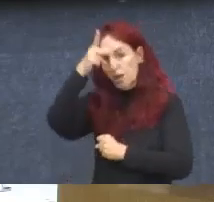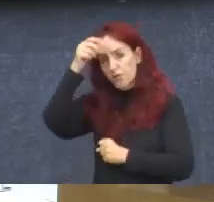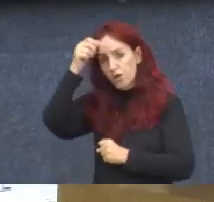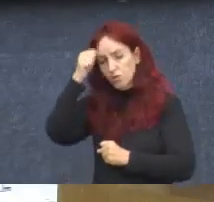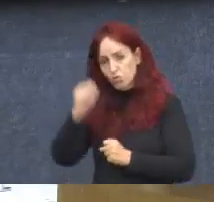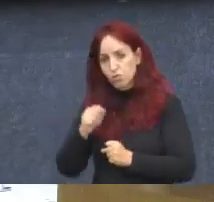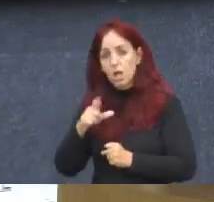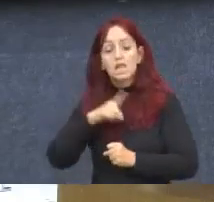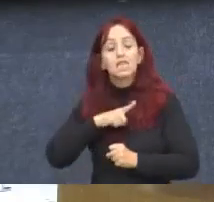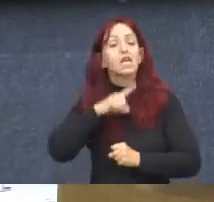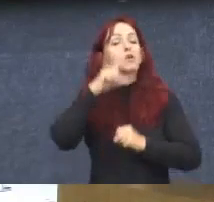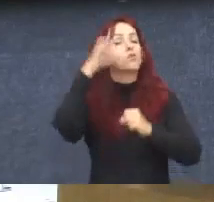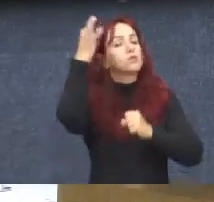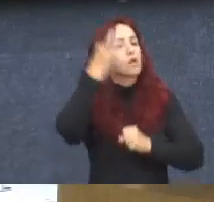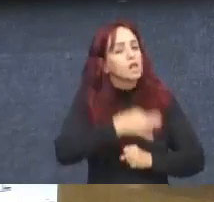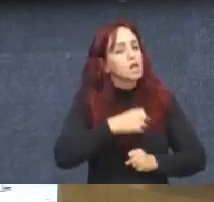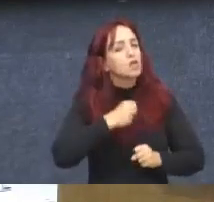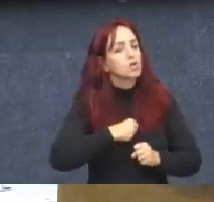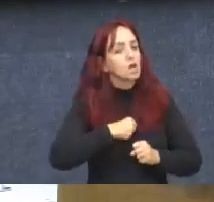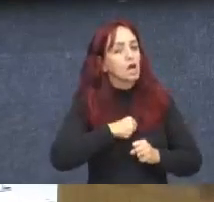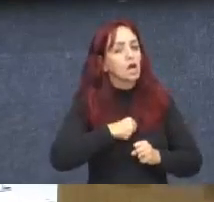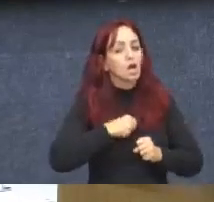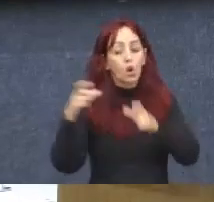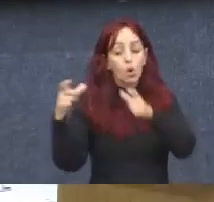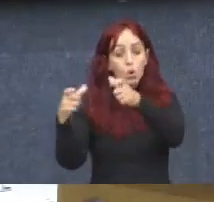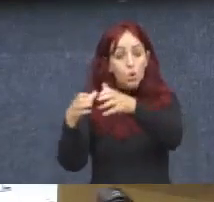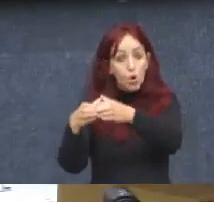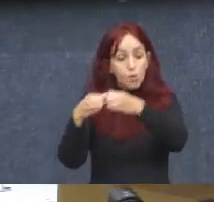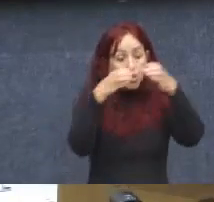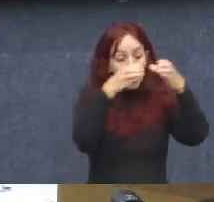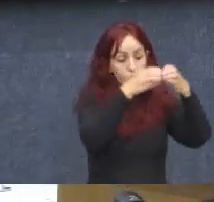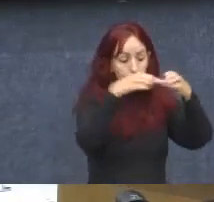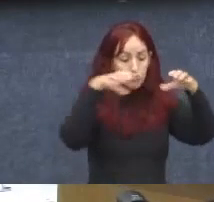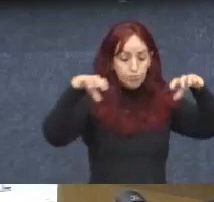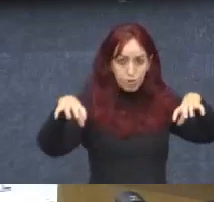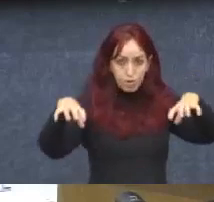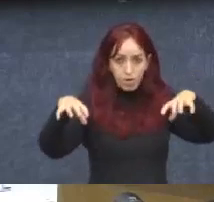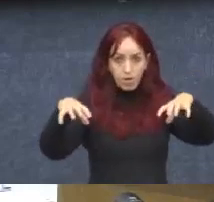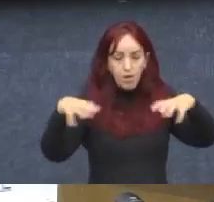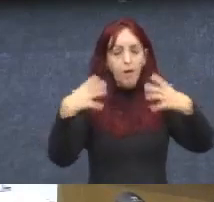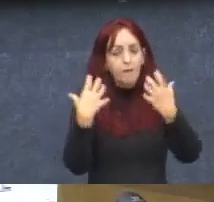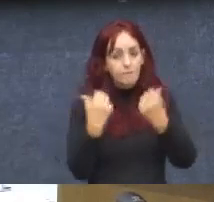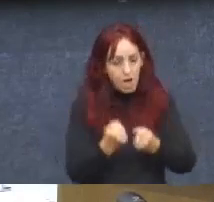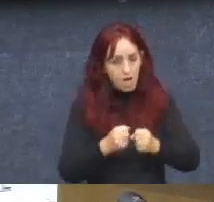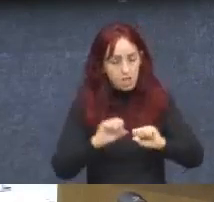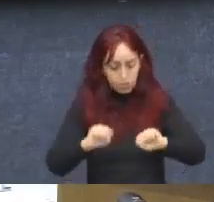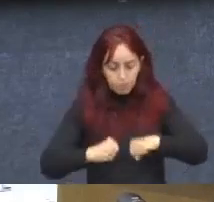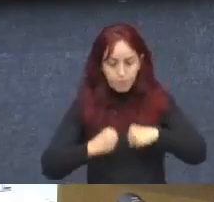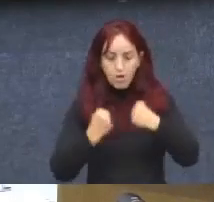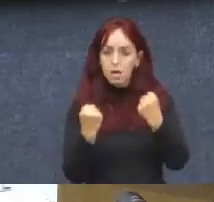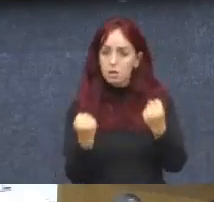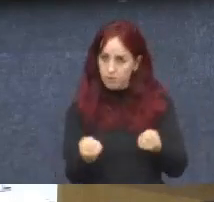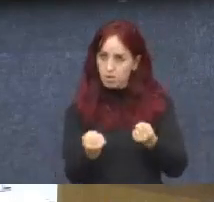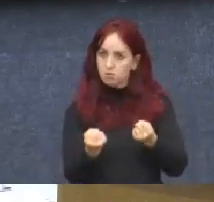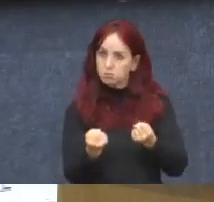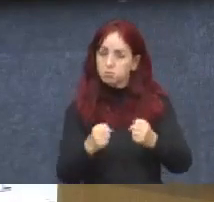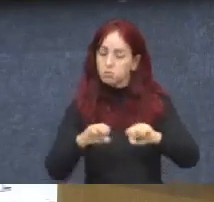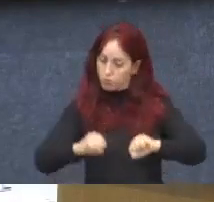2 CPIs, independente de qualquer coisa, não vão recuar. Não vão deixar de